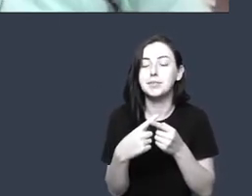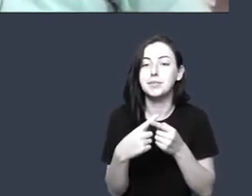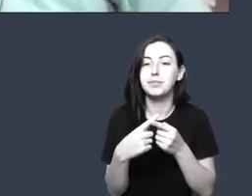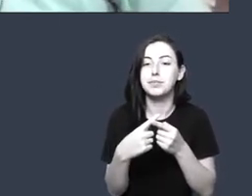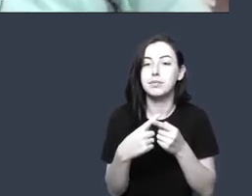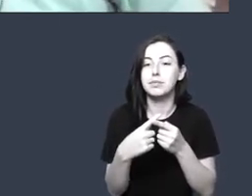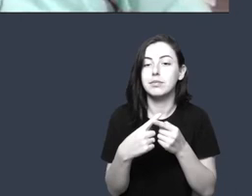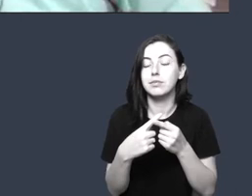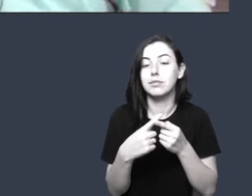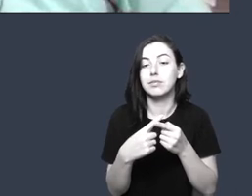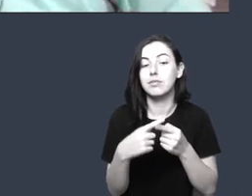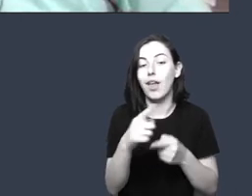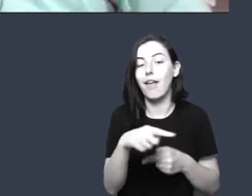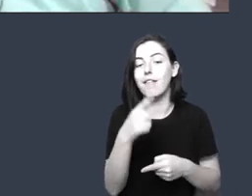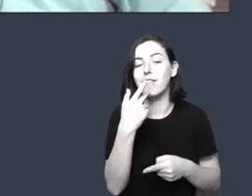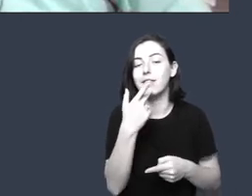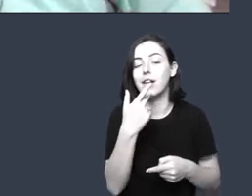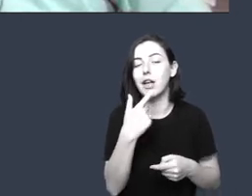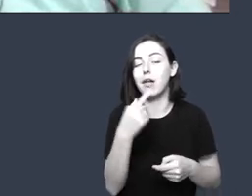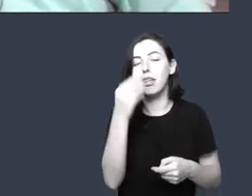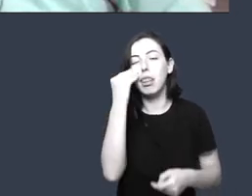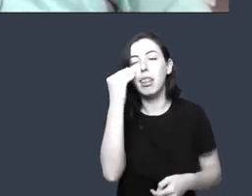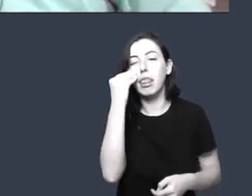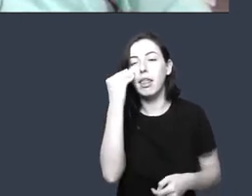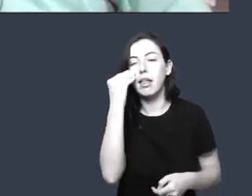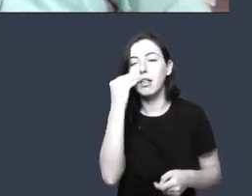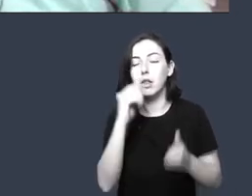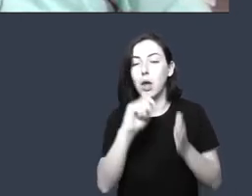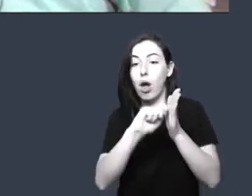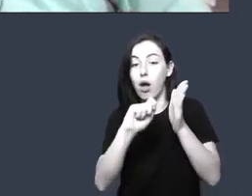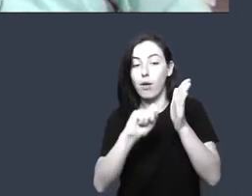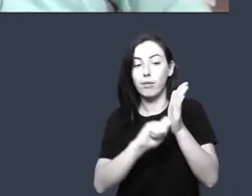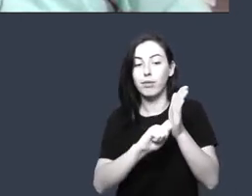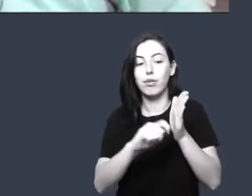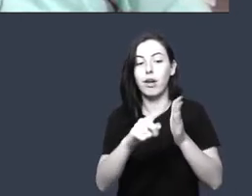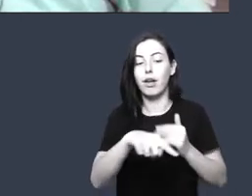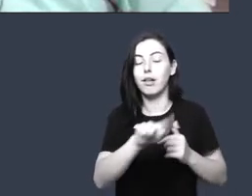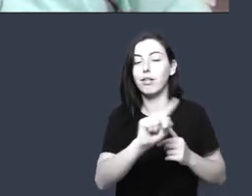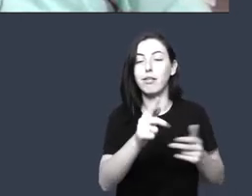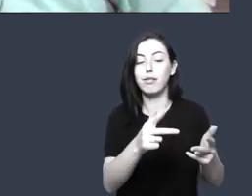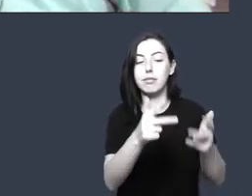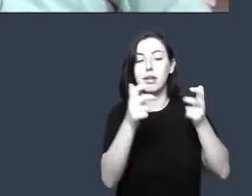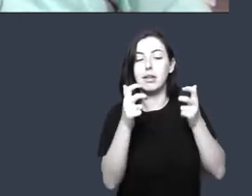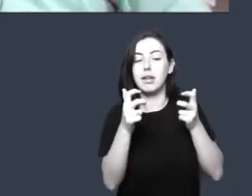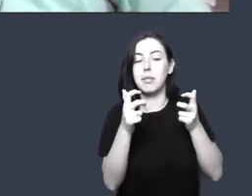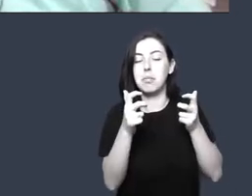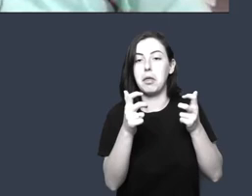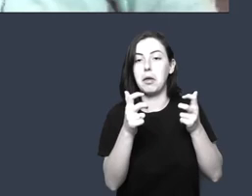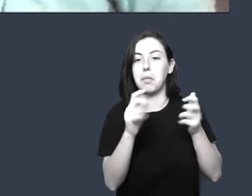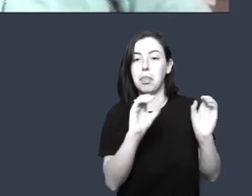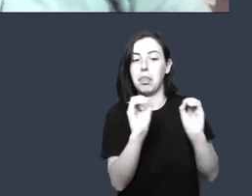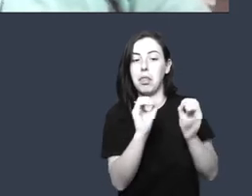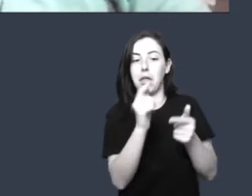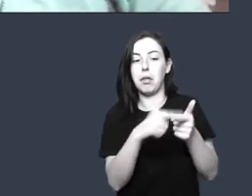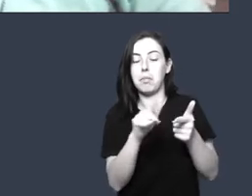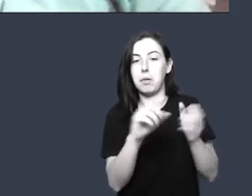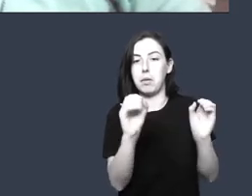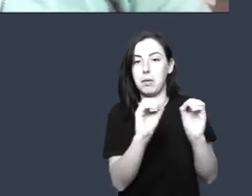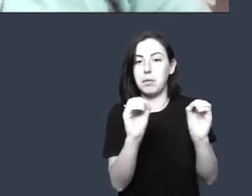quando eles testaram esse algoritmo, eles não reconheceram, não viram nenhum tipo de viés naquele algoritmo.